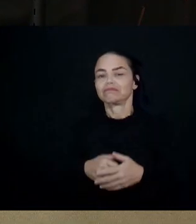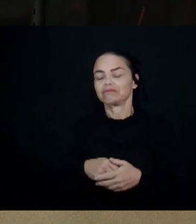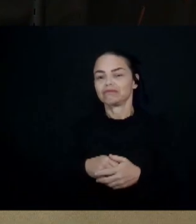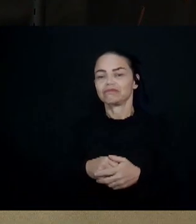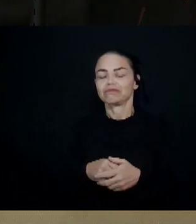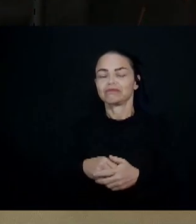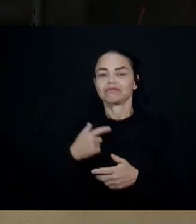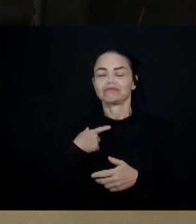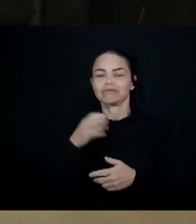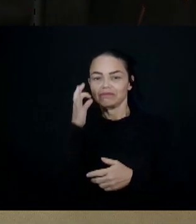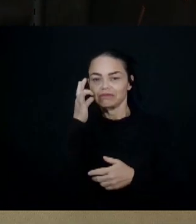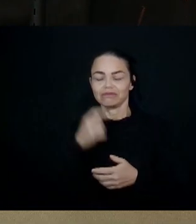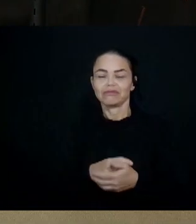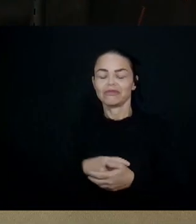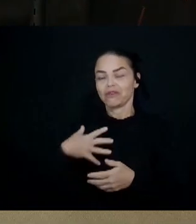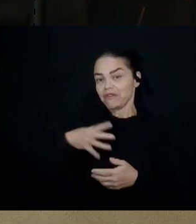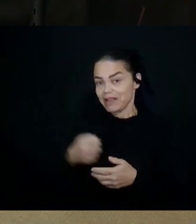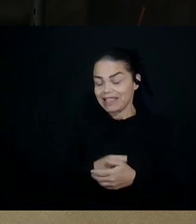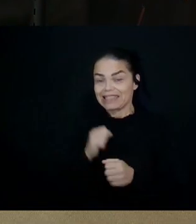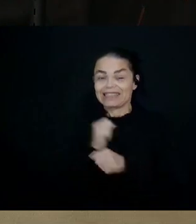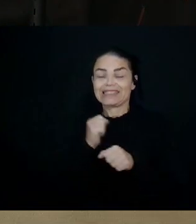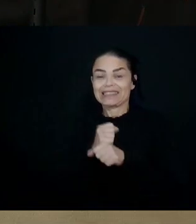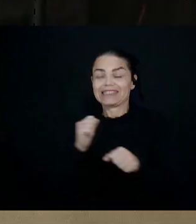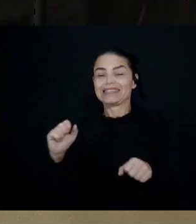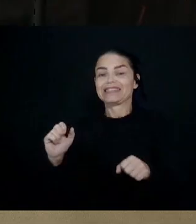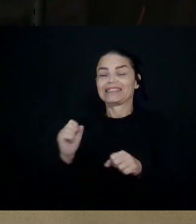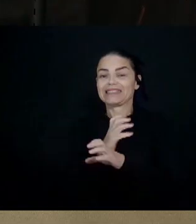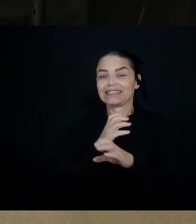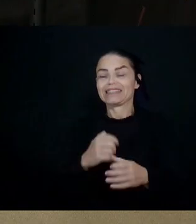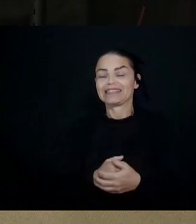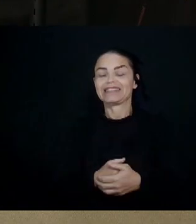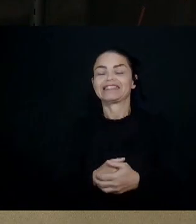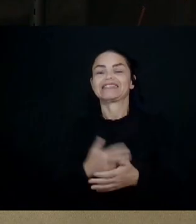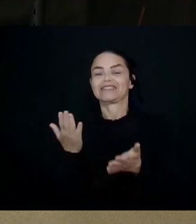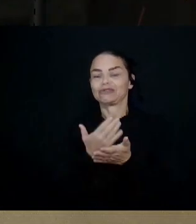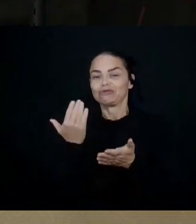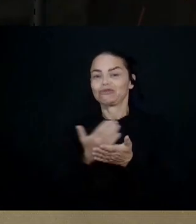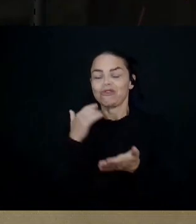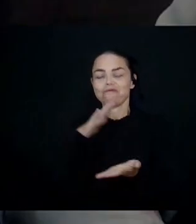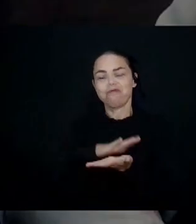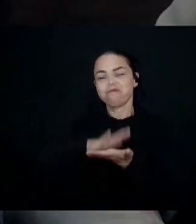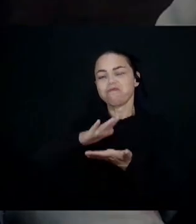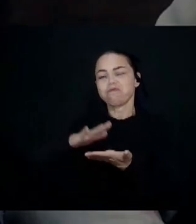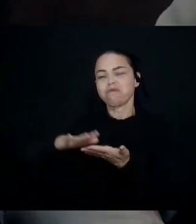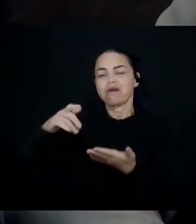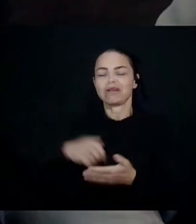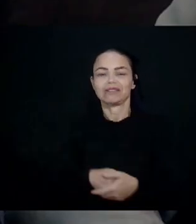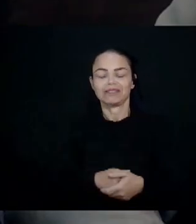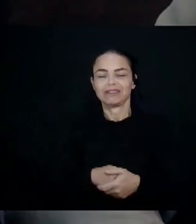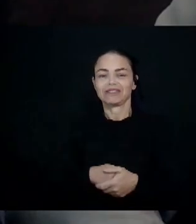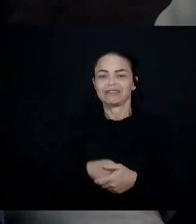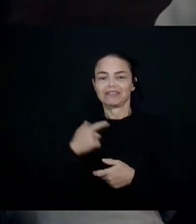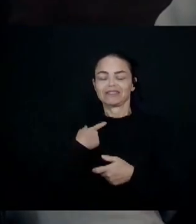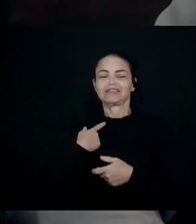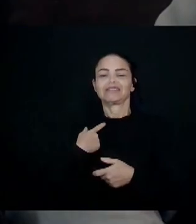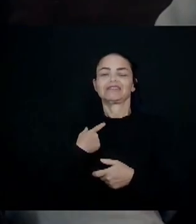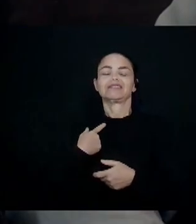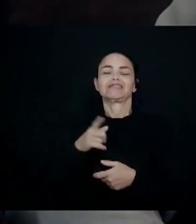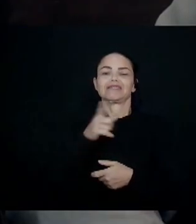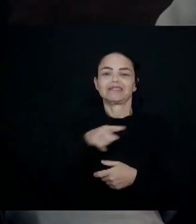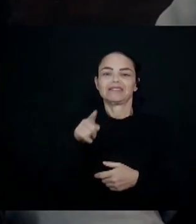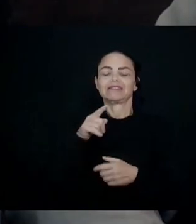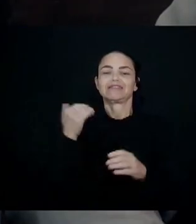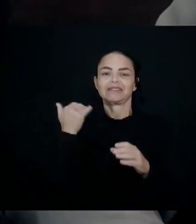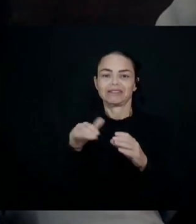filho, falta pouco para completar o álbum. É mais ou menos isso, né? Sim, com certeza. Lá você vai deixar seu e-mail e eu vou te